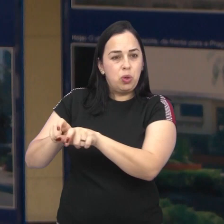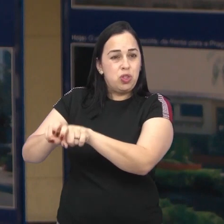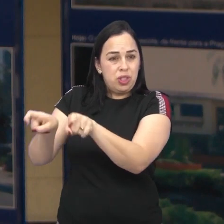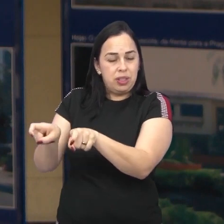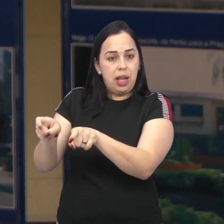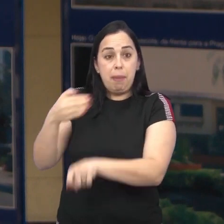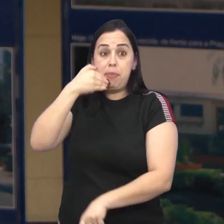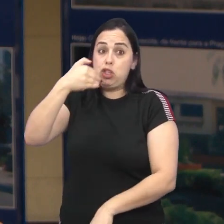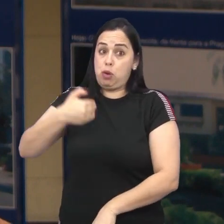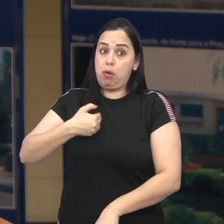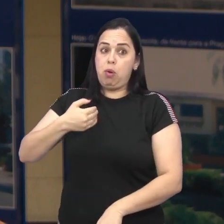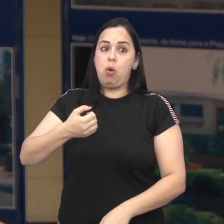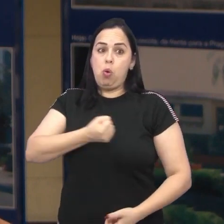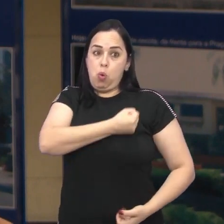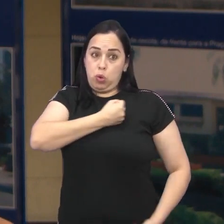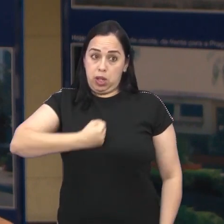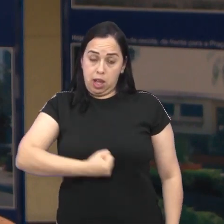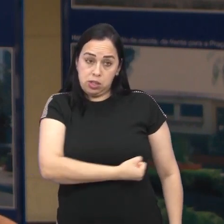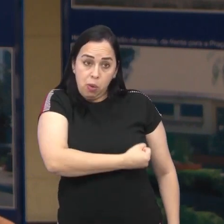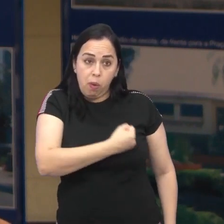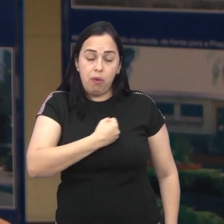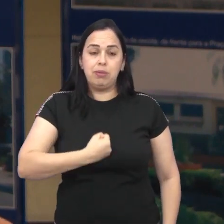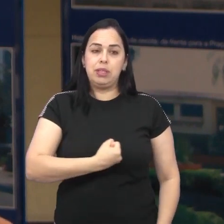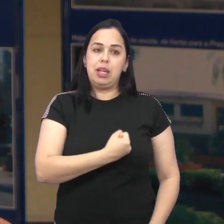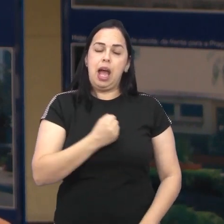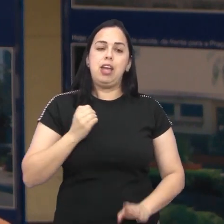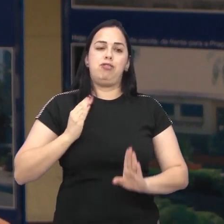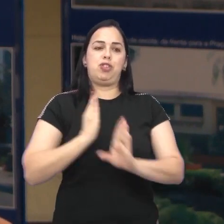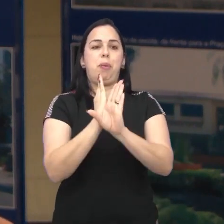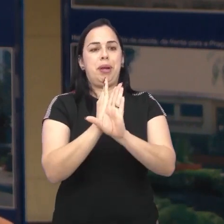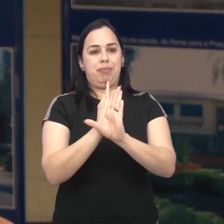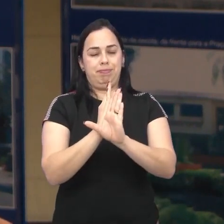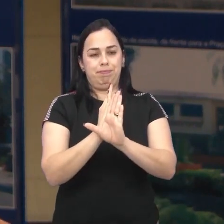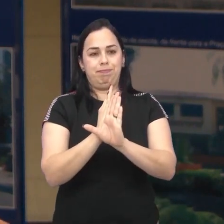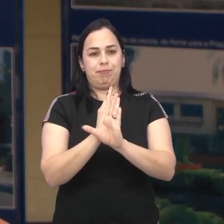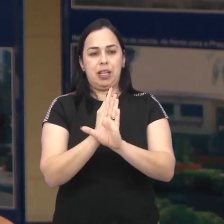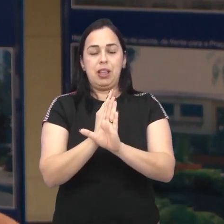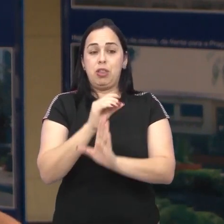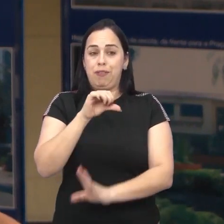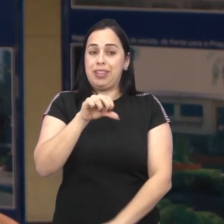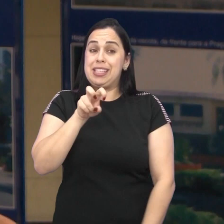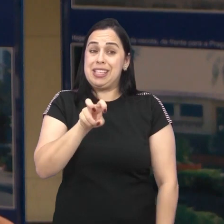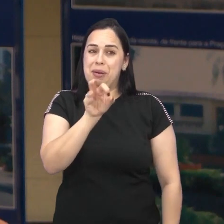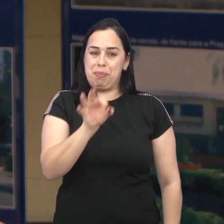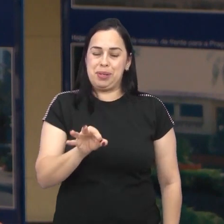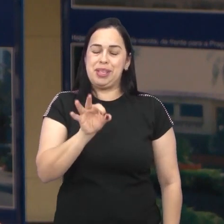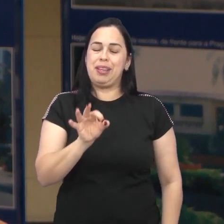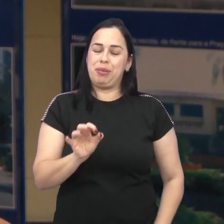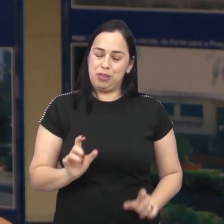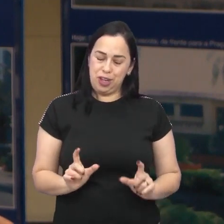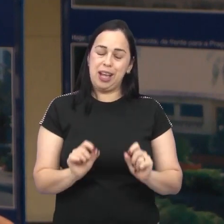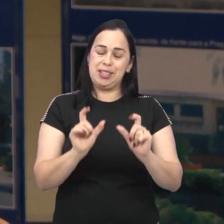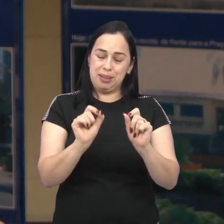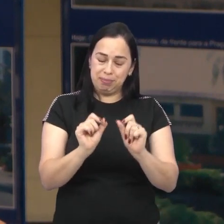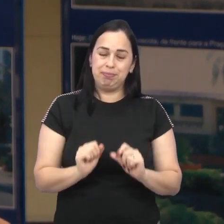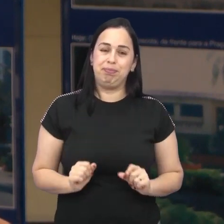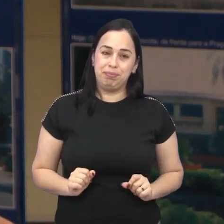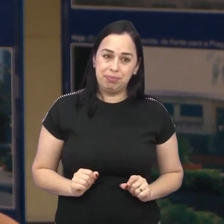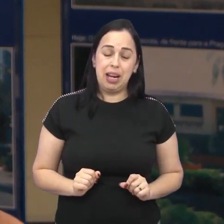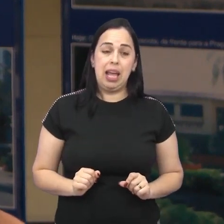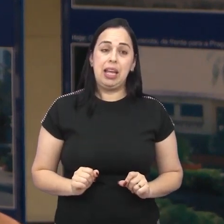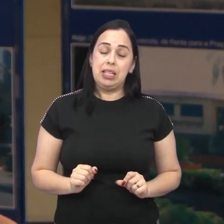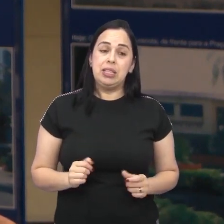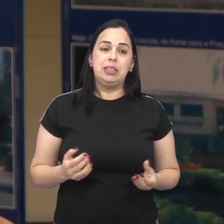ginecologista e aí ele me pediu um ultrassom. E quando eu fui fazer o ultrassom, eu tive o diagnóstico que existia 95% de chance de um